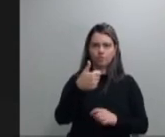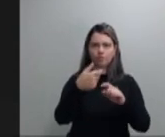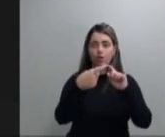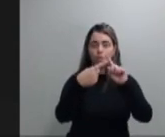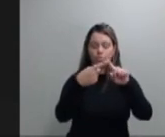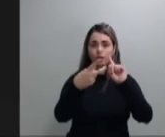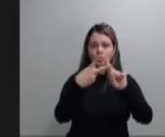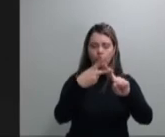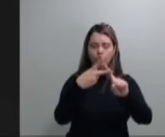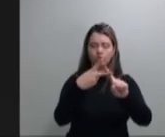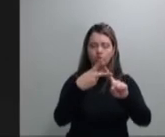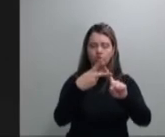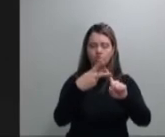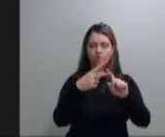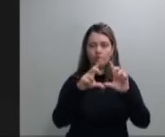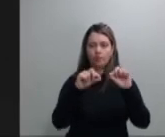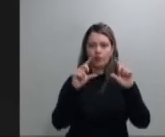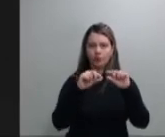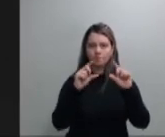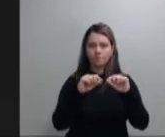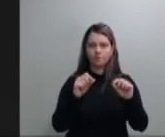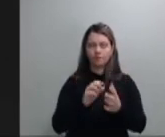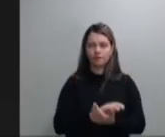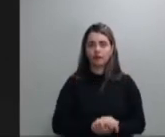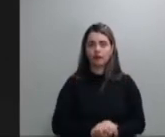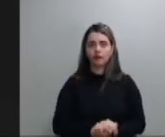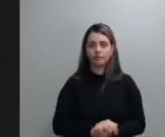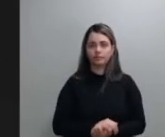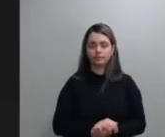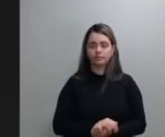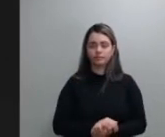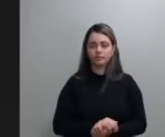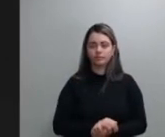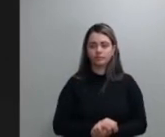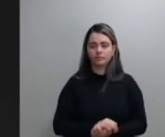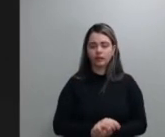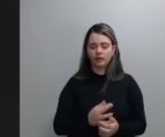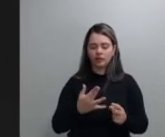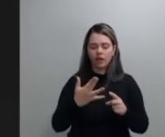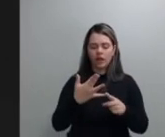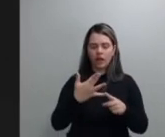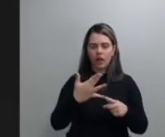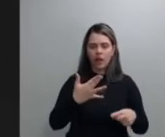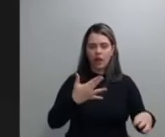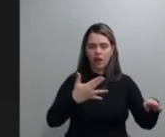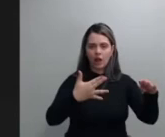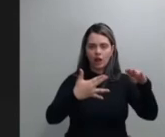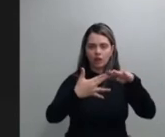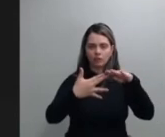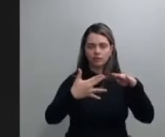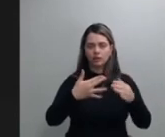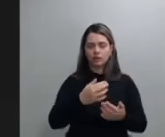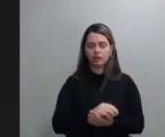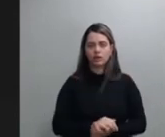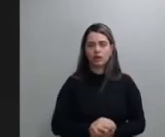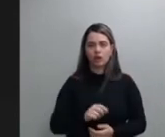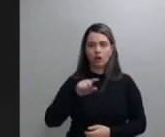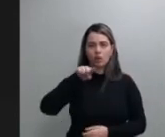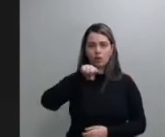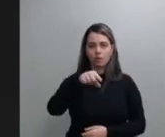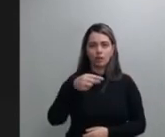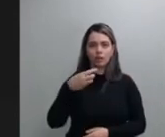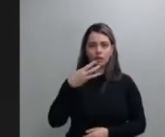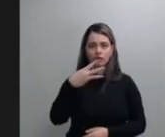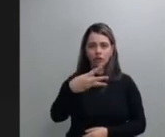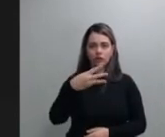Regina recurso especial 1 milhão 353 mil 267 do Distrito Federal e recurso especial 1